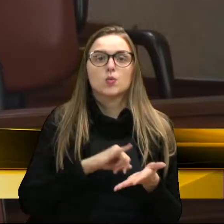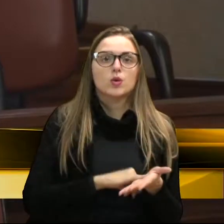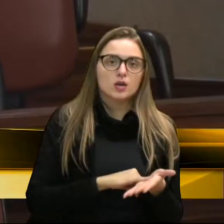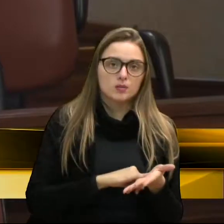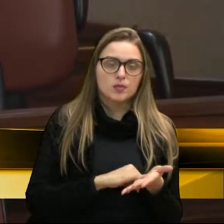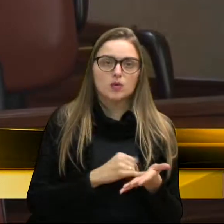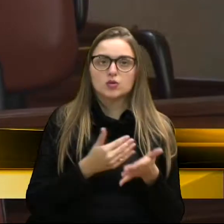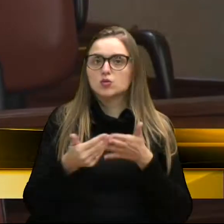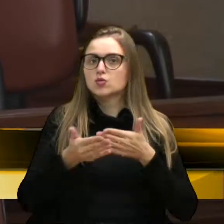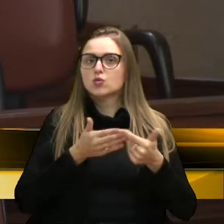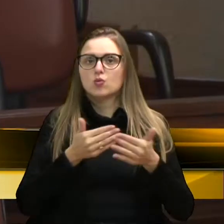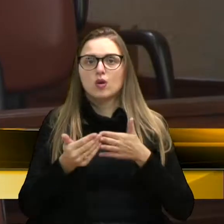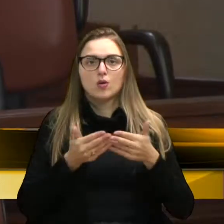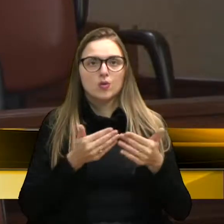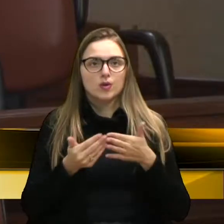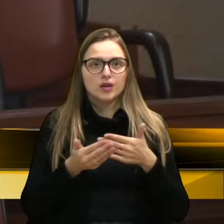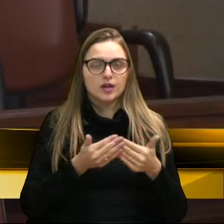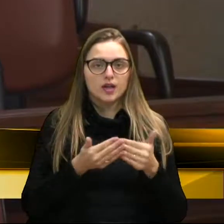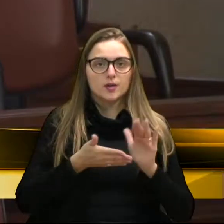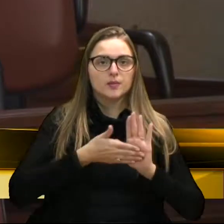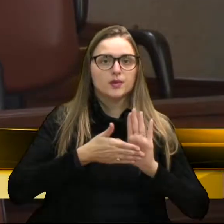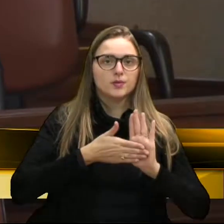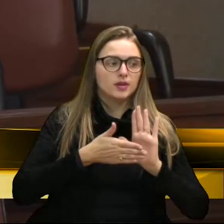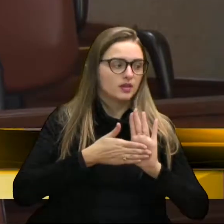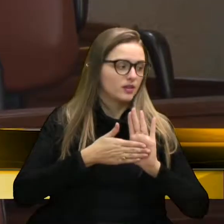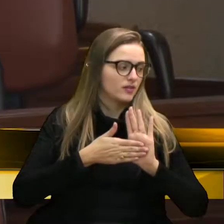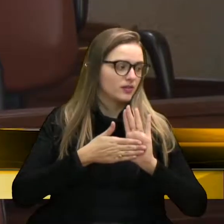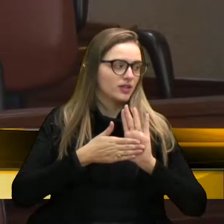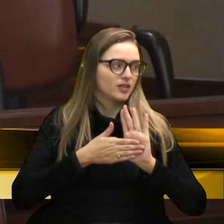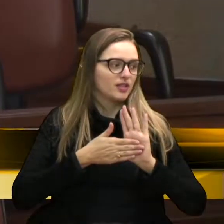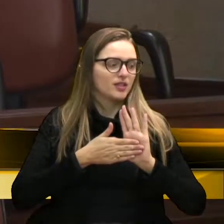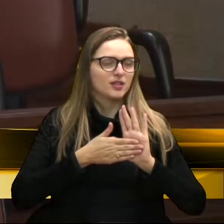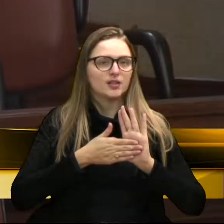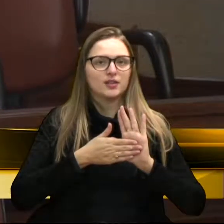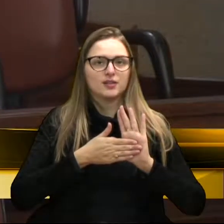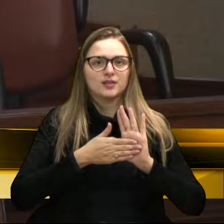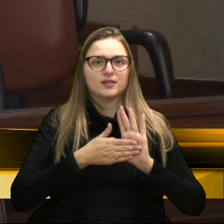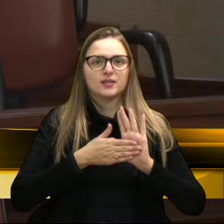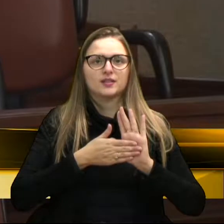de qualquer natureza, devido em